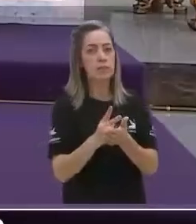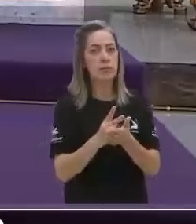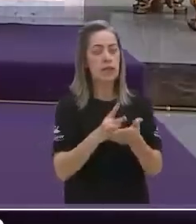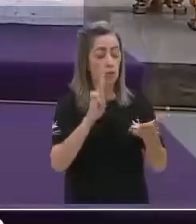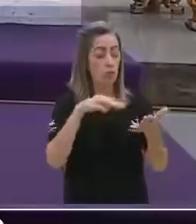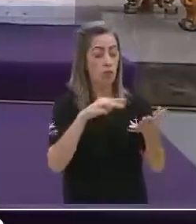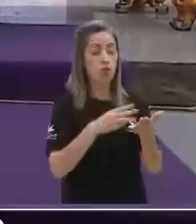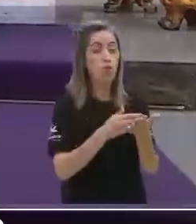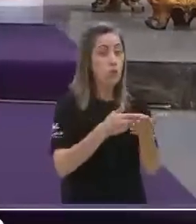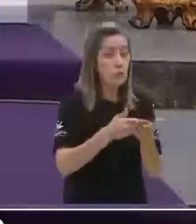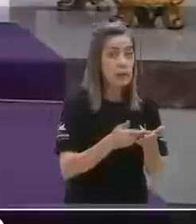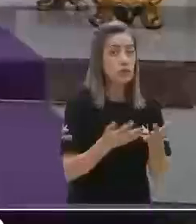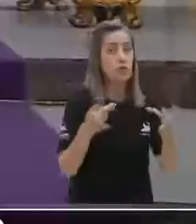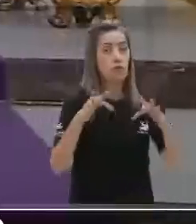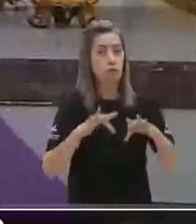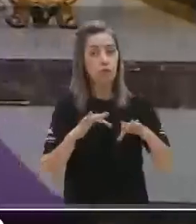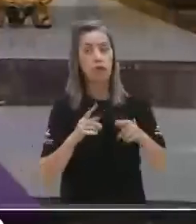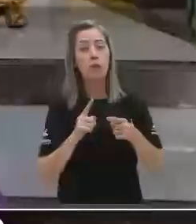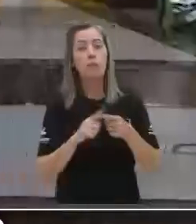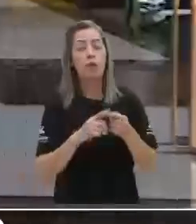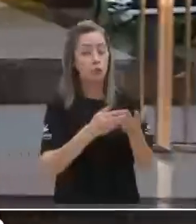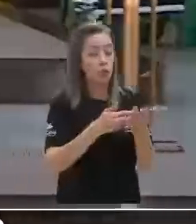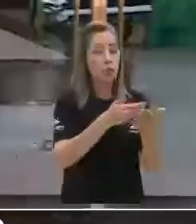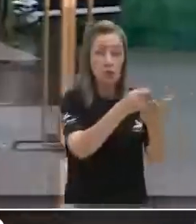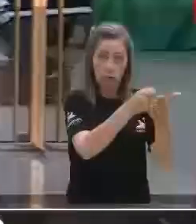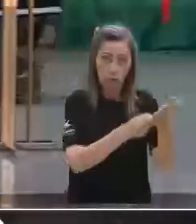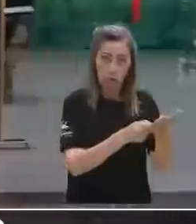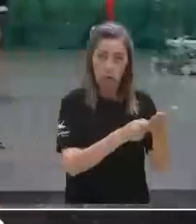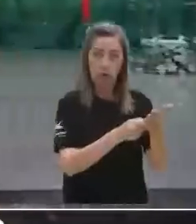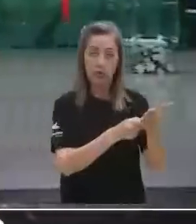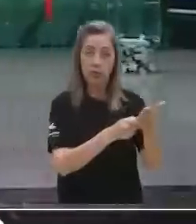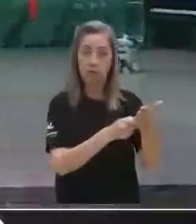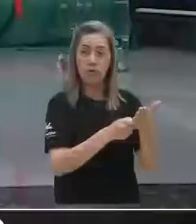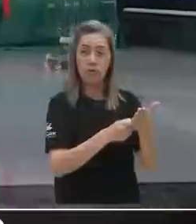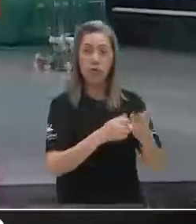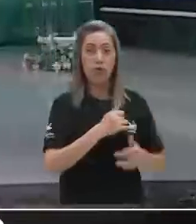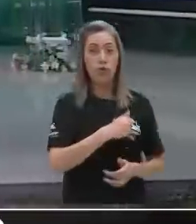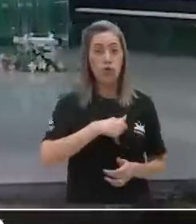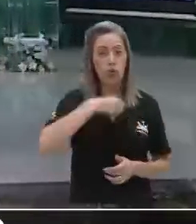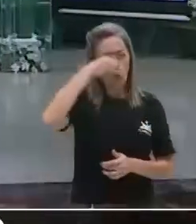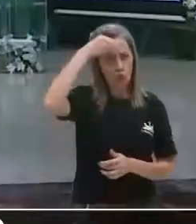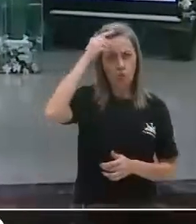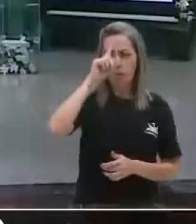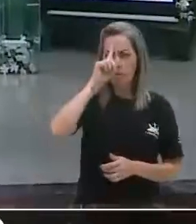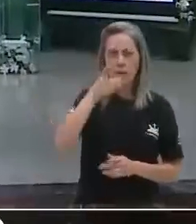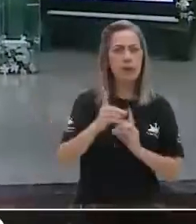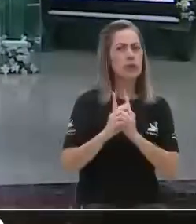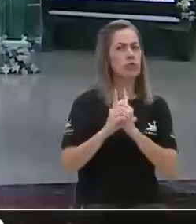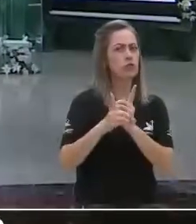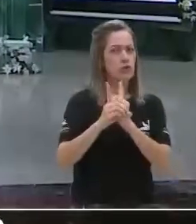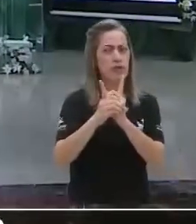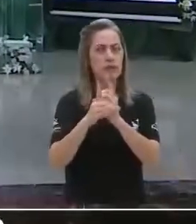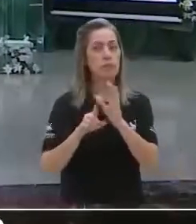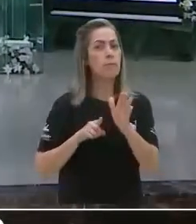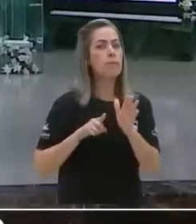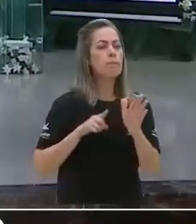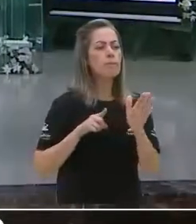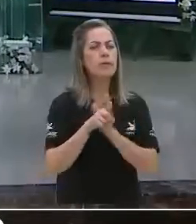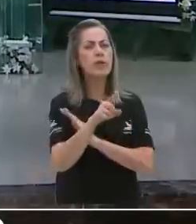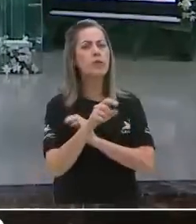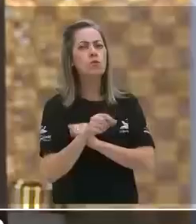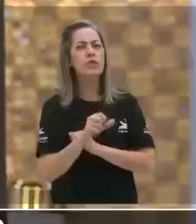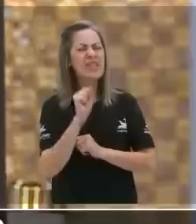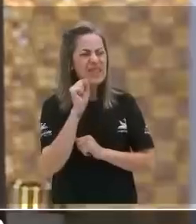Bíblia assim. Porque o começo do texto, João que manda seus discípulos, pergunte se é